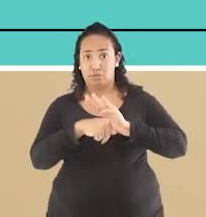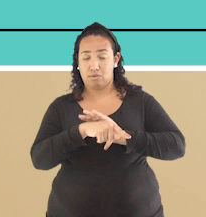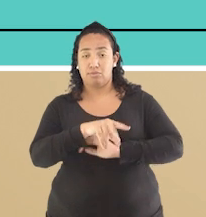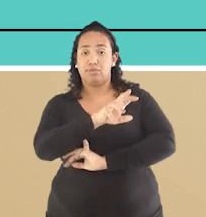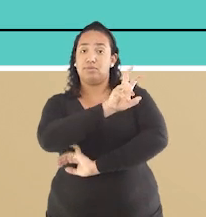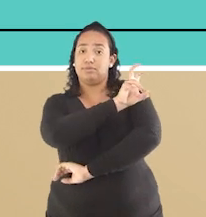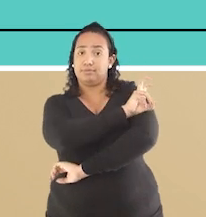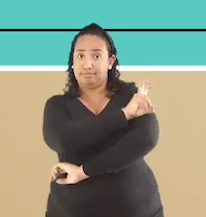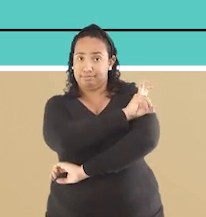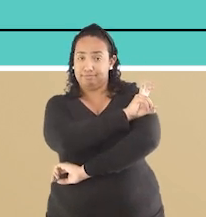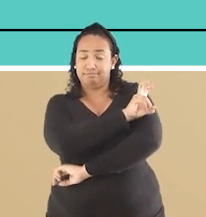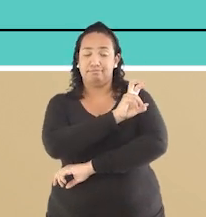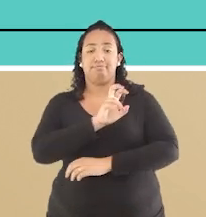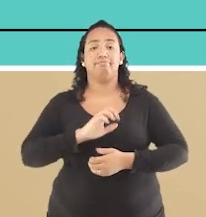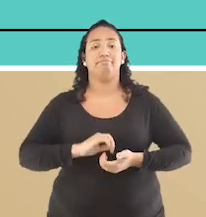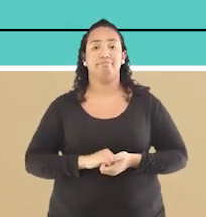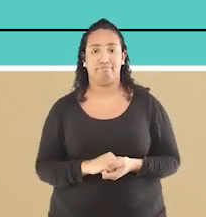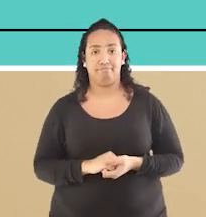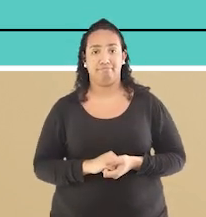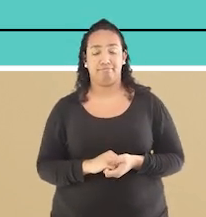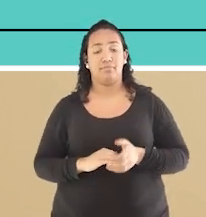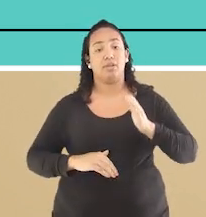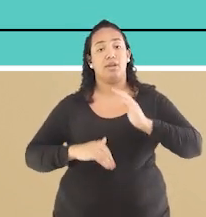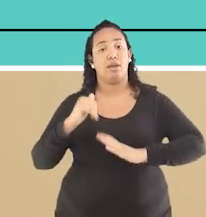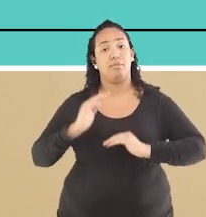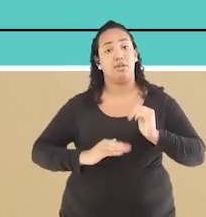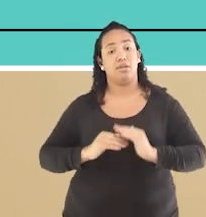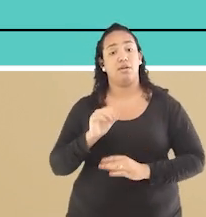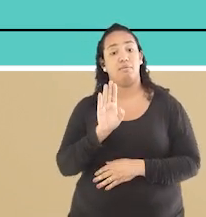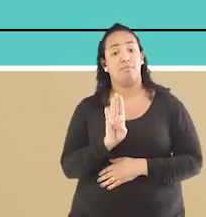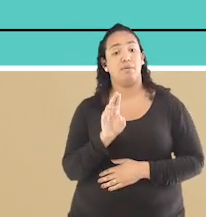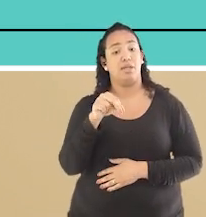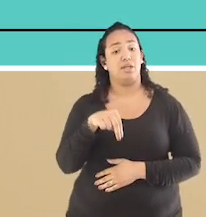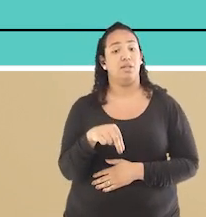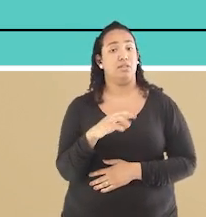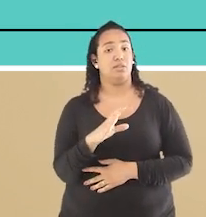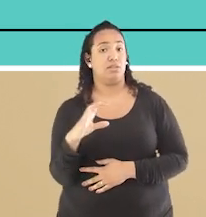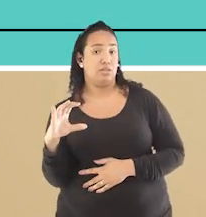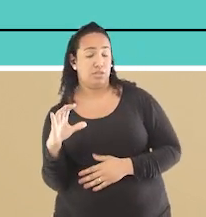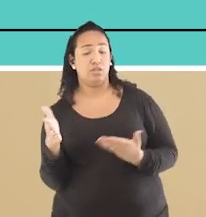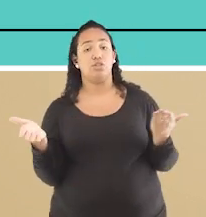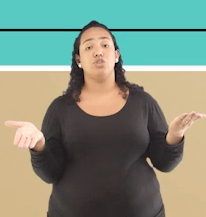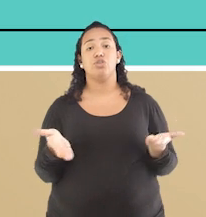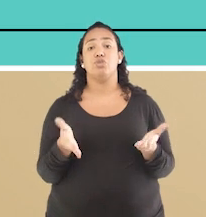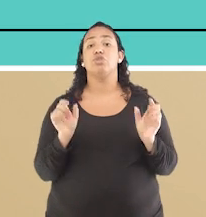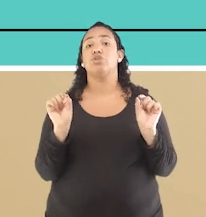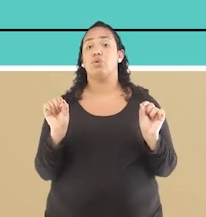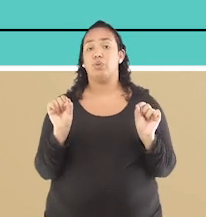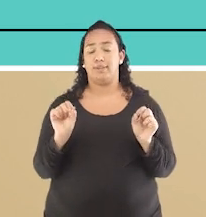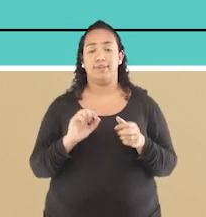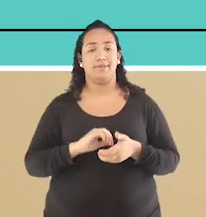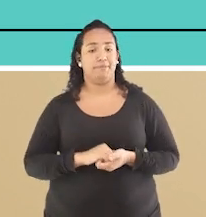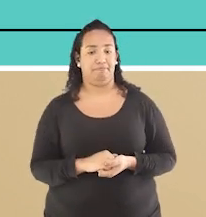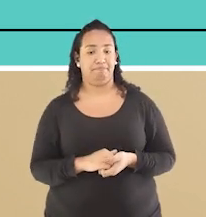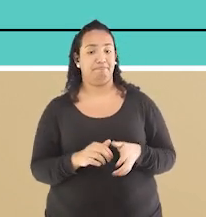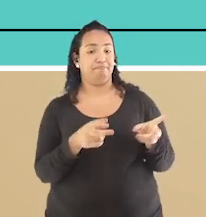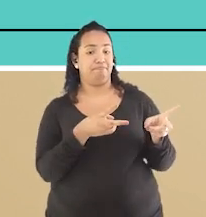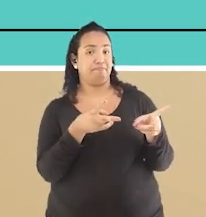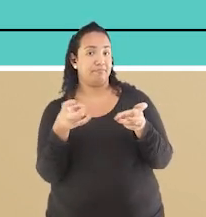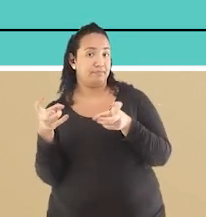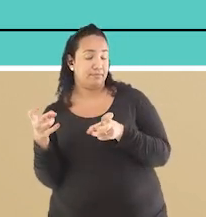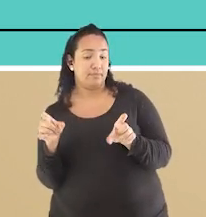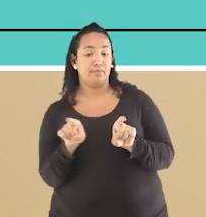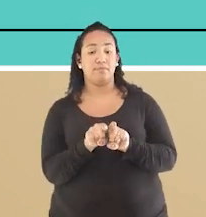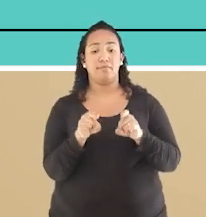5º ano do ensino fundamental. E a habilidade da BNCC que iremos trabalhar é identificar